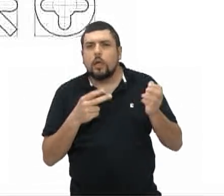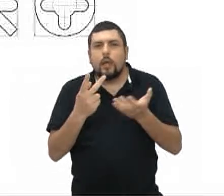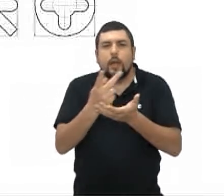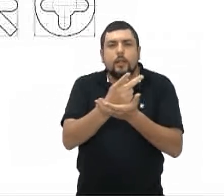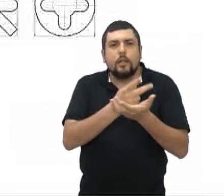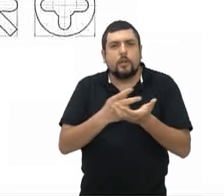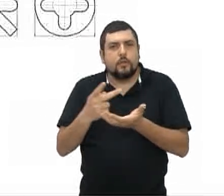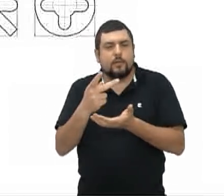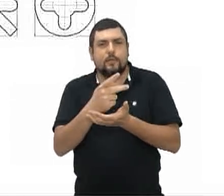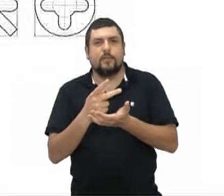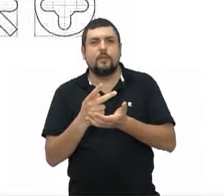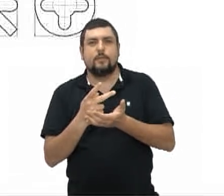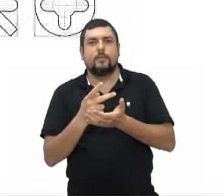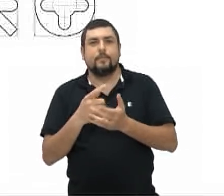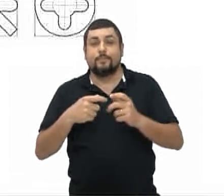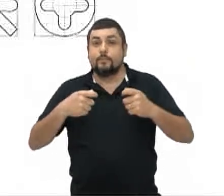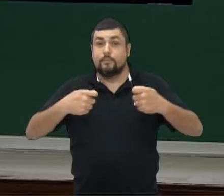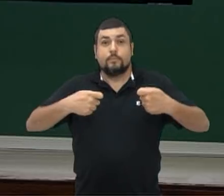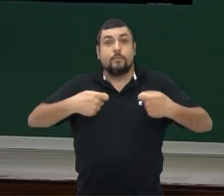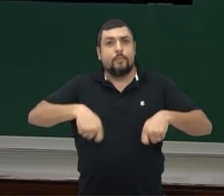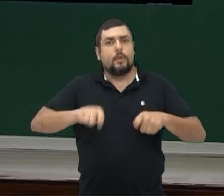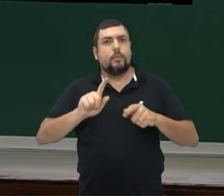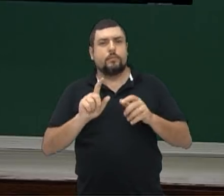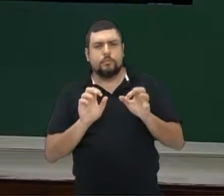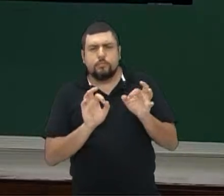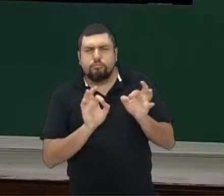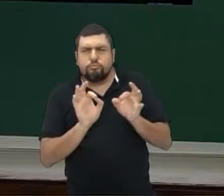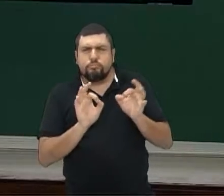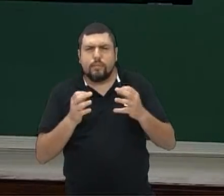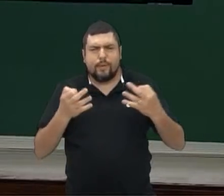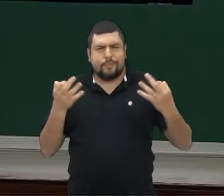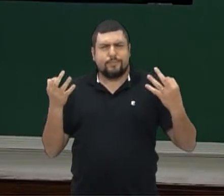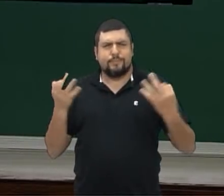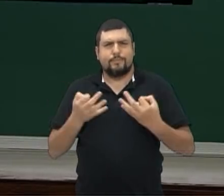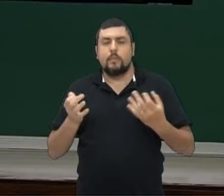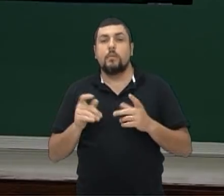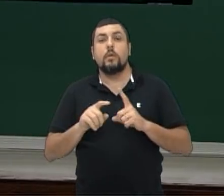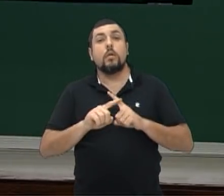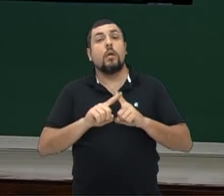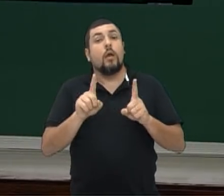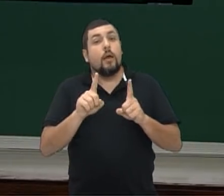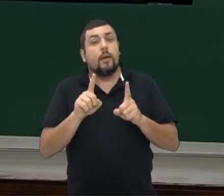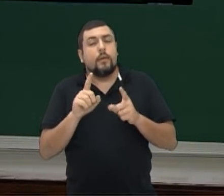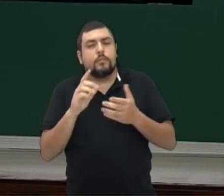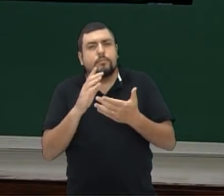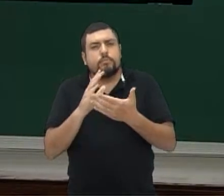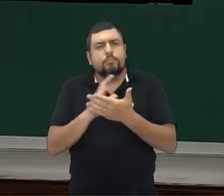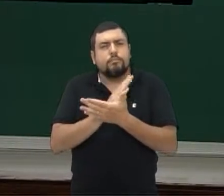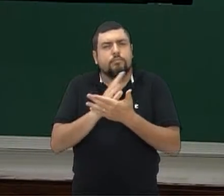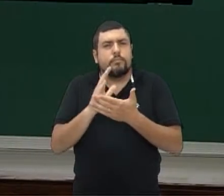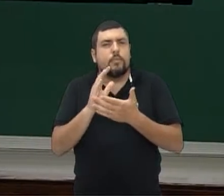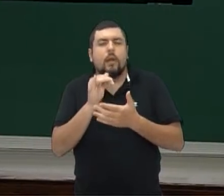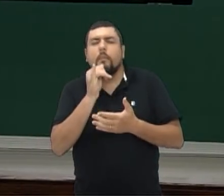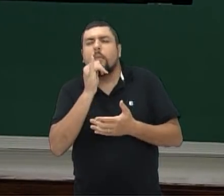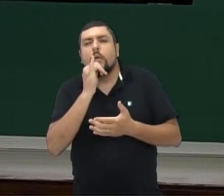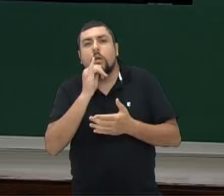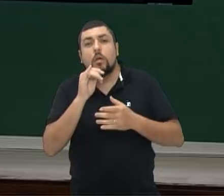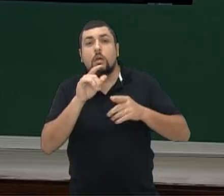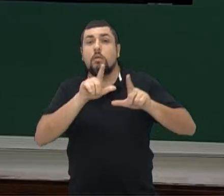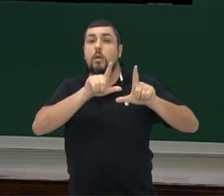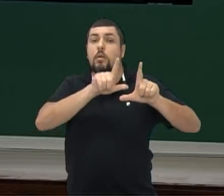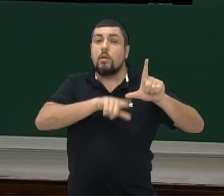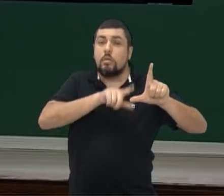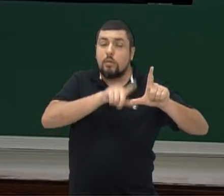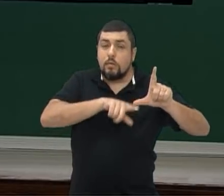Não precisa necessariamente ser figuras geométricas, mas algumas letras do alfabeto você pode